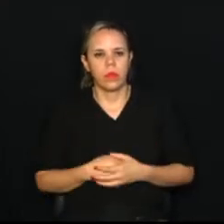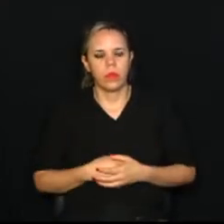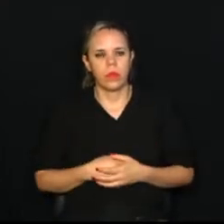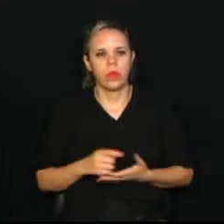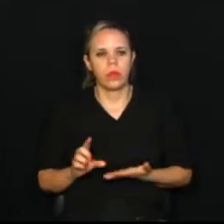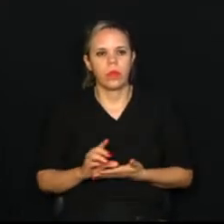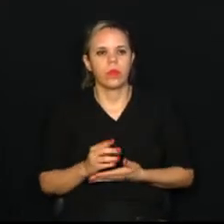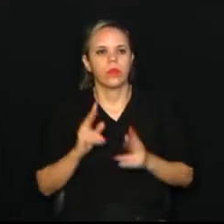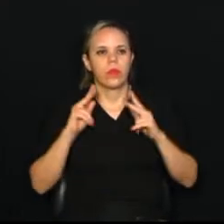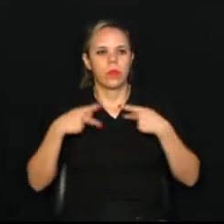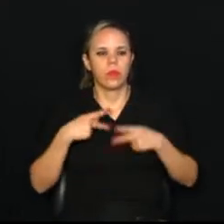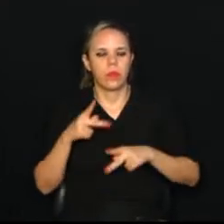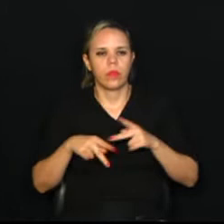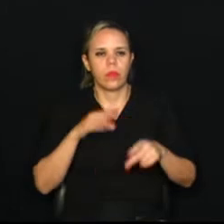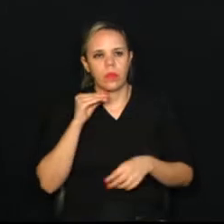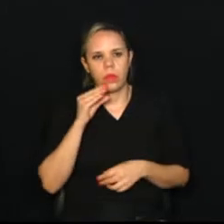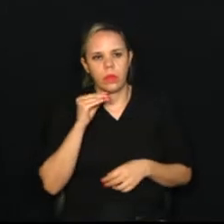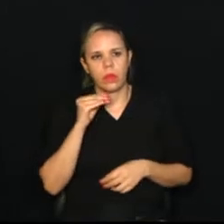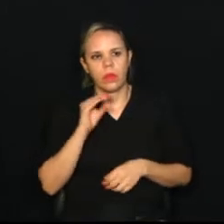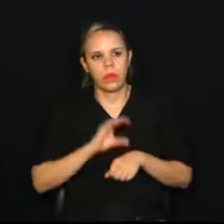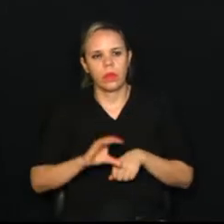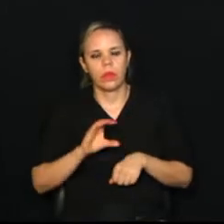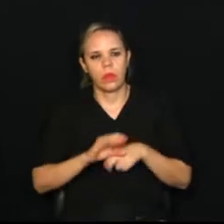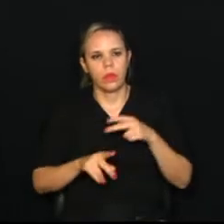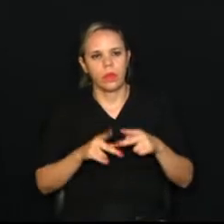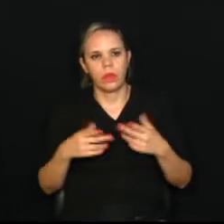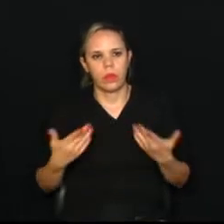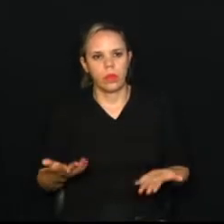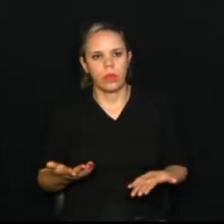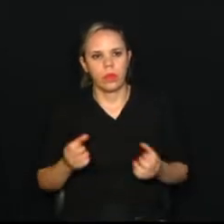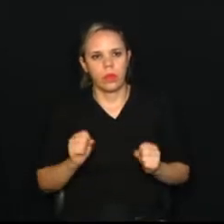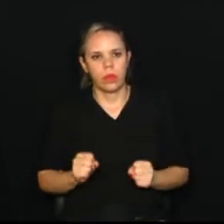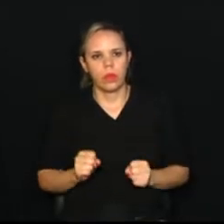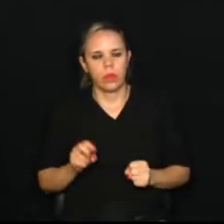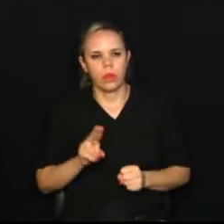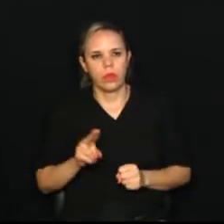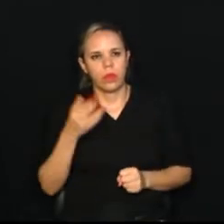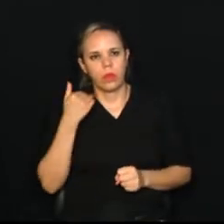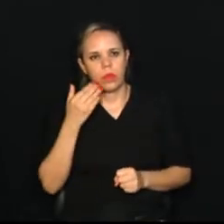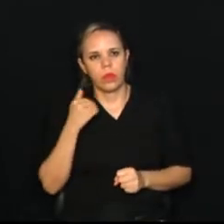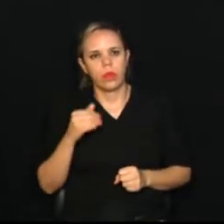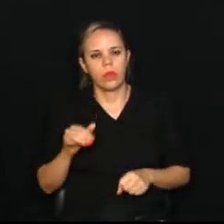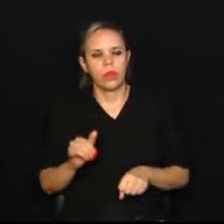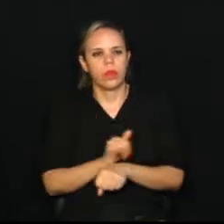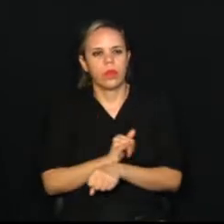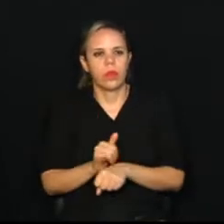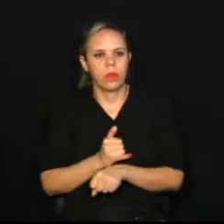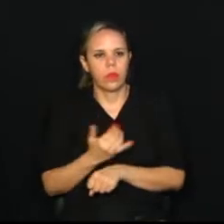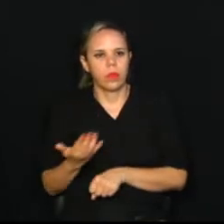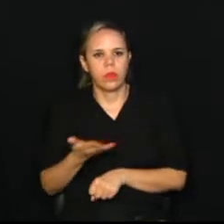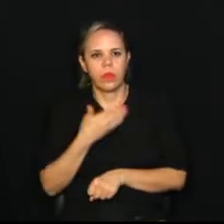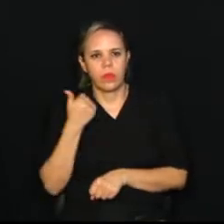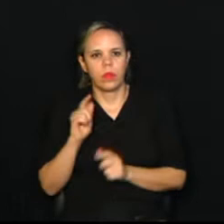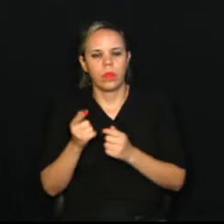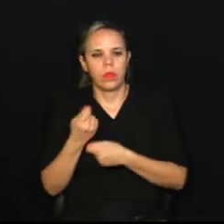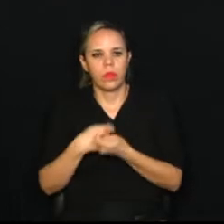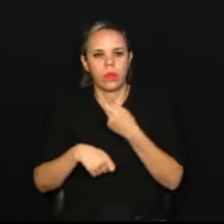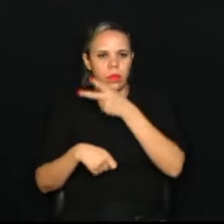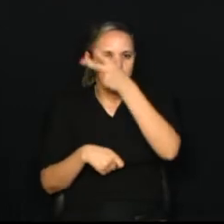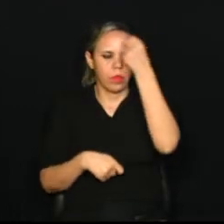recursos humanos, capacitação das pessoas, para que possamos utilizar esses mecanismos numa melhor gestão